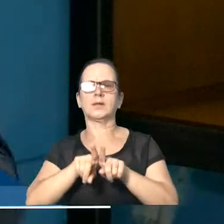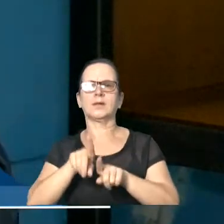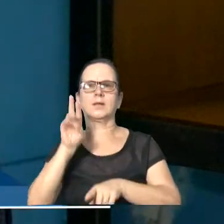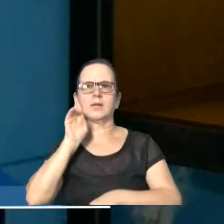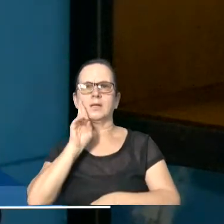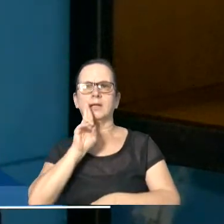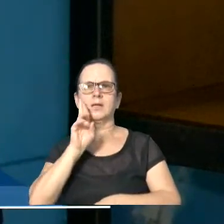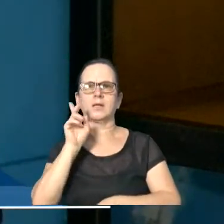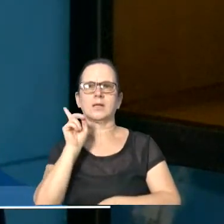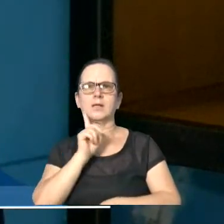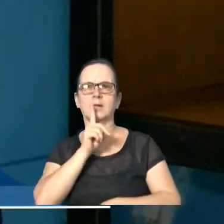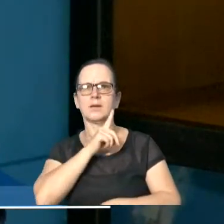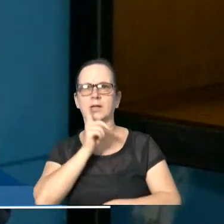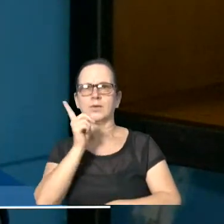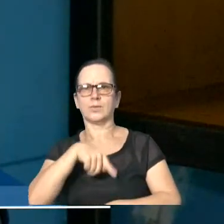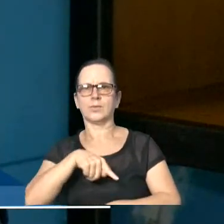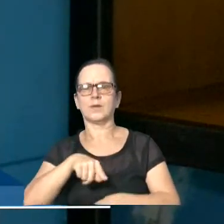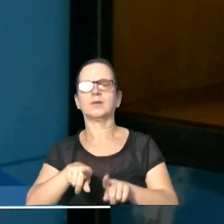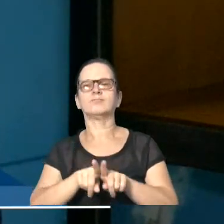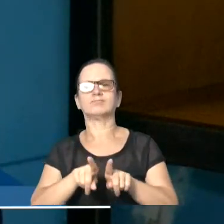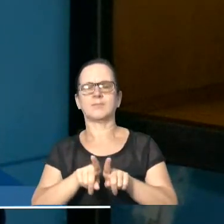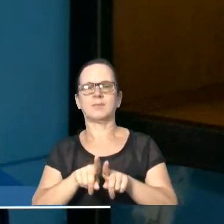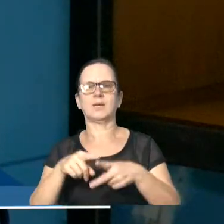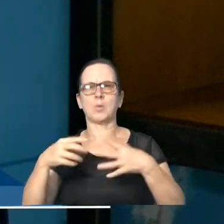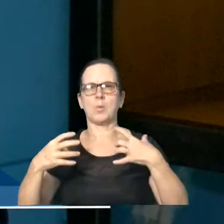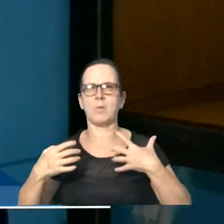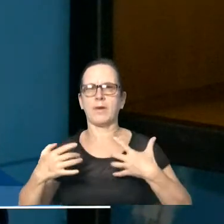vi hoje dentro do Martim Afonso, vereador.